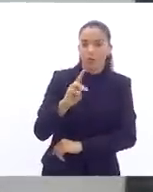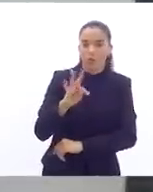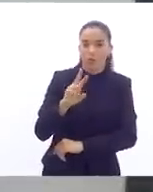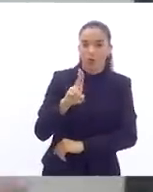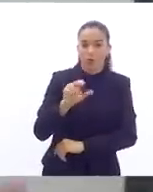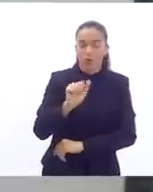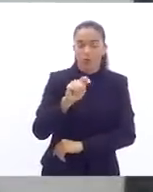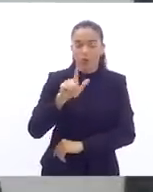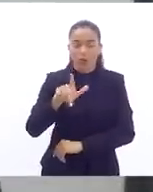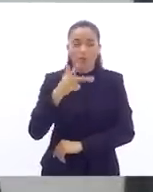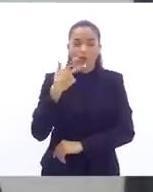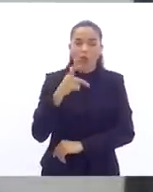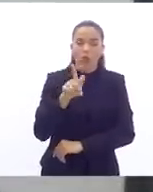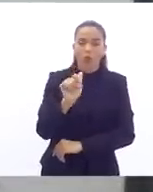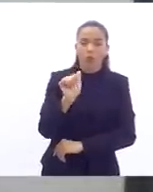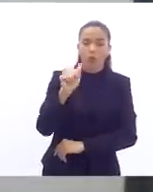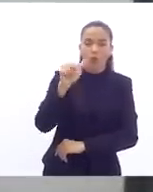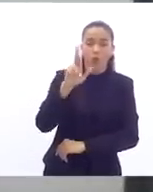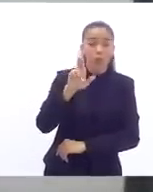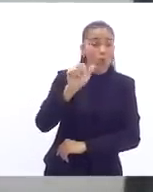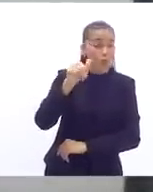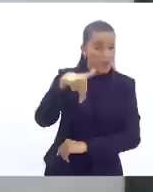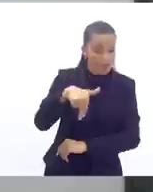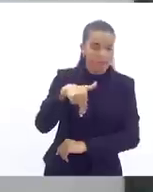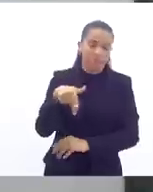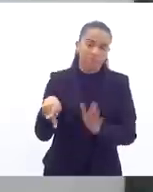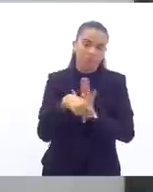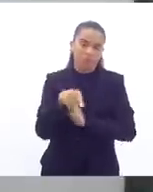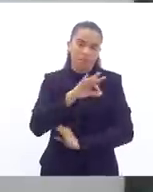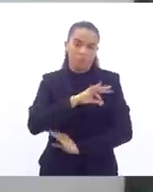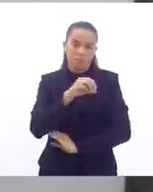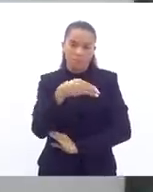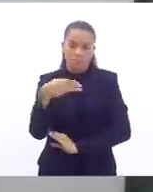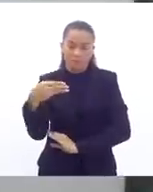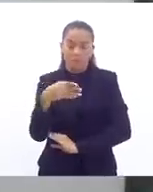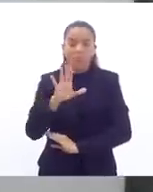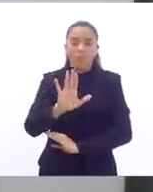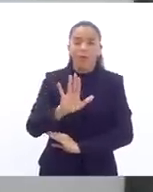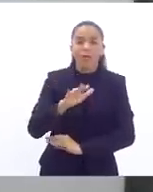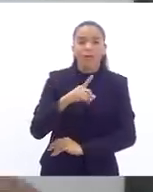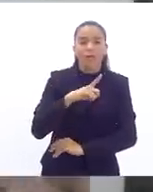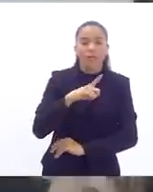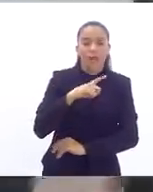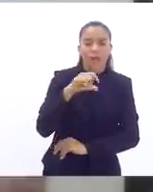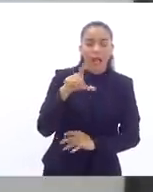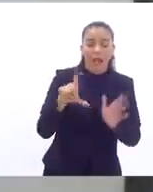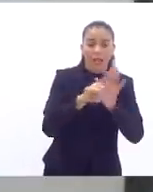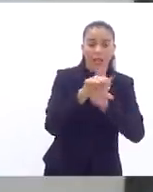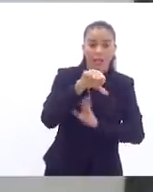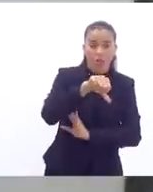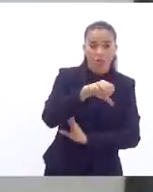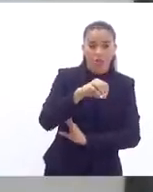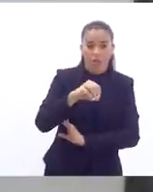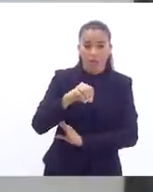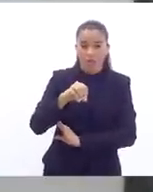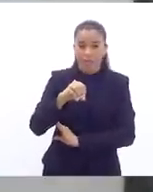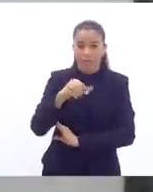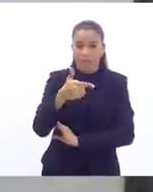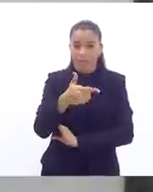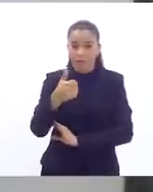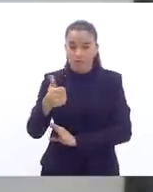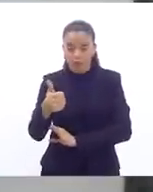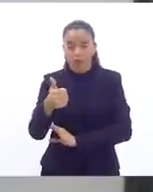PM mas nós temos que também por exemplo a regulamentação da Lei Complementar 90 de 21 que é a reforma previdenciária